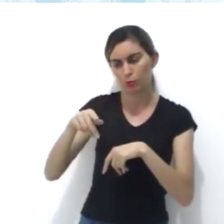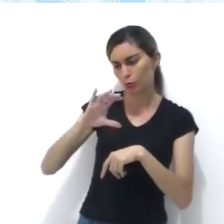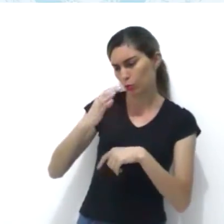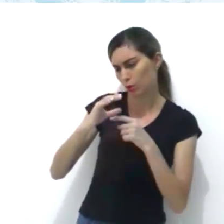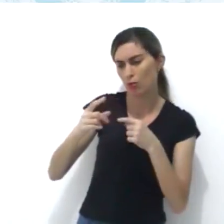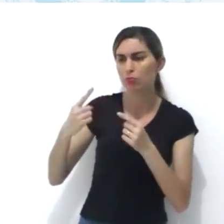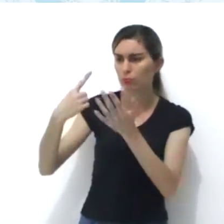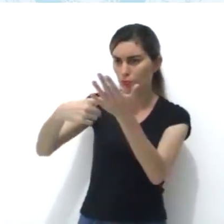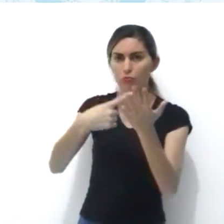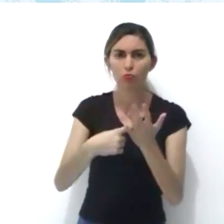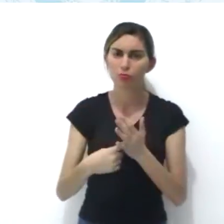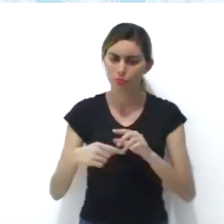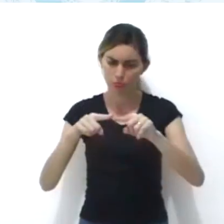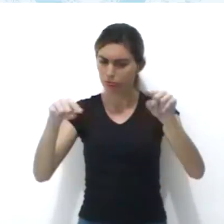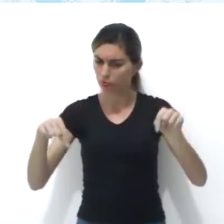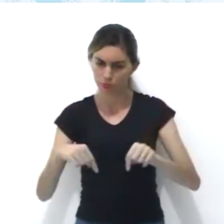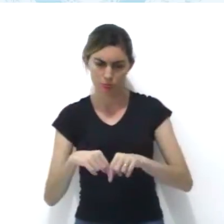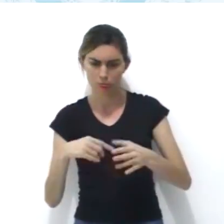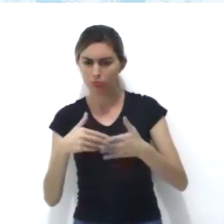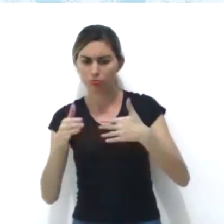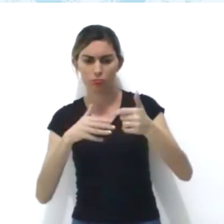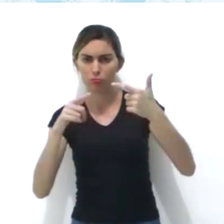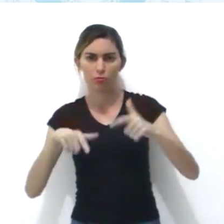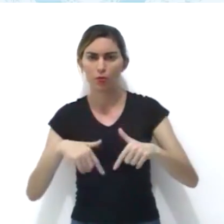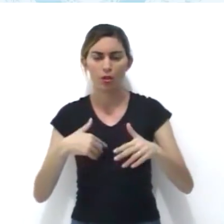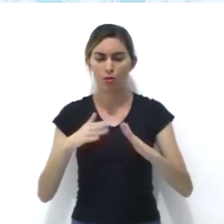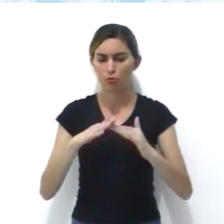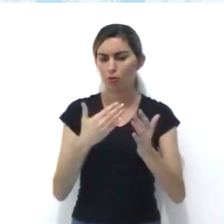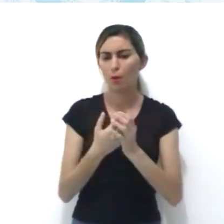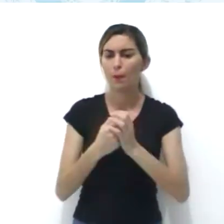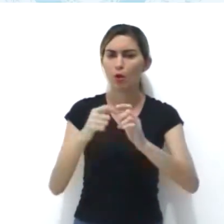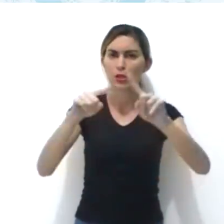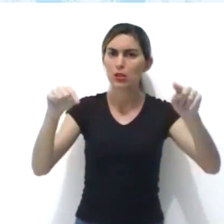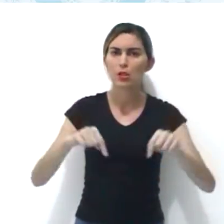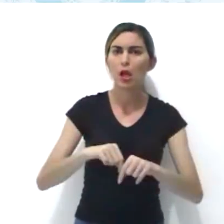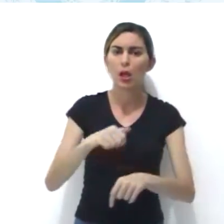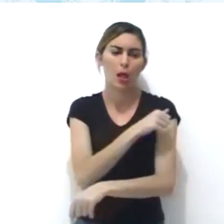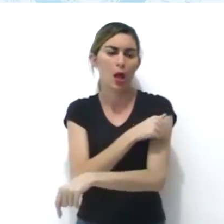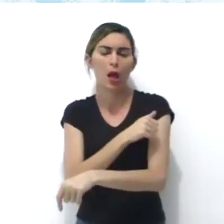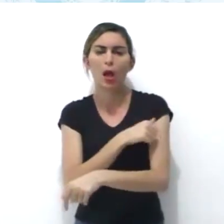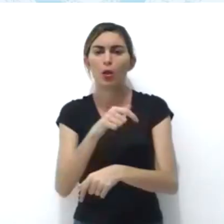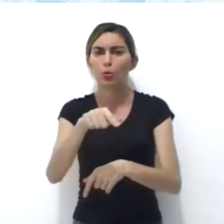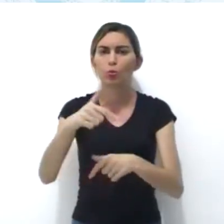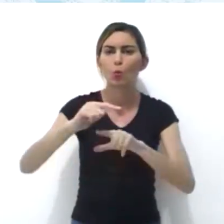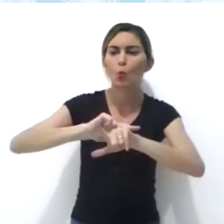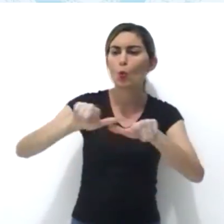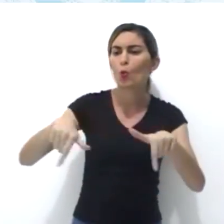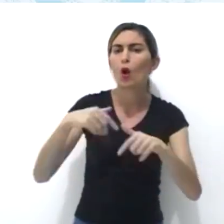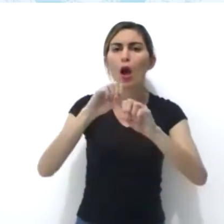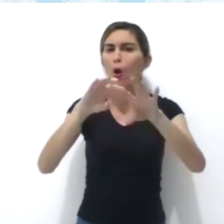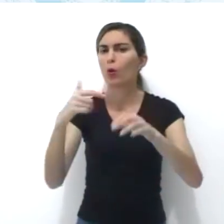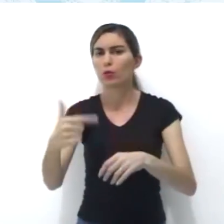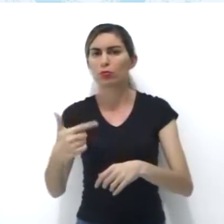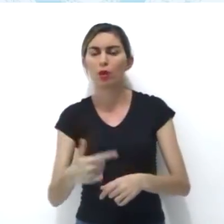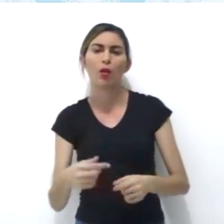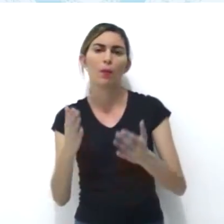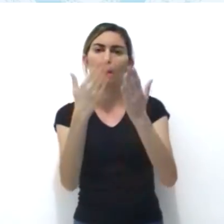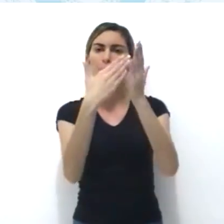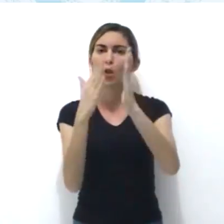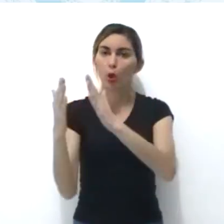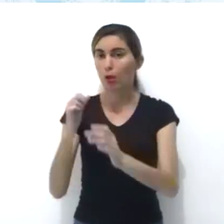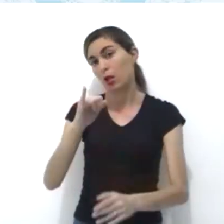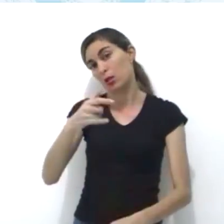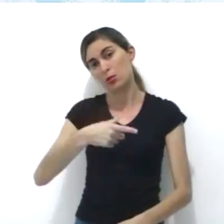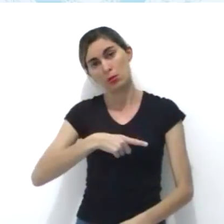professor de ciências e a gente se reunir no espaço da escola. Pode ser numa sala que não tem aula naquele momento. Pode